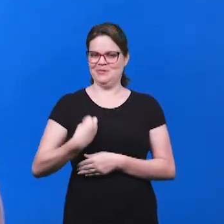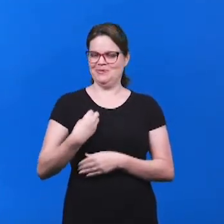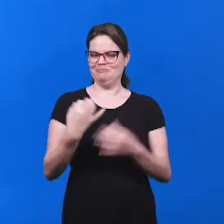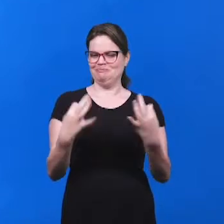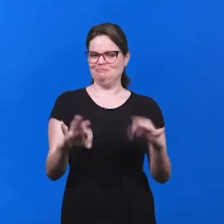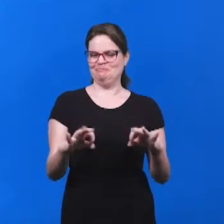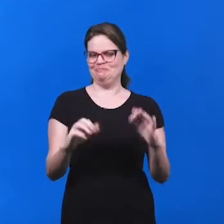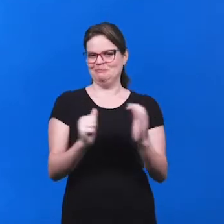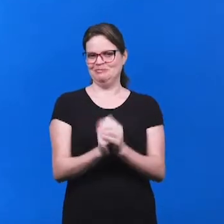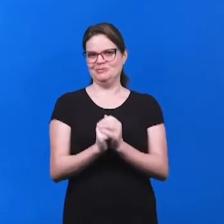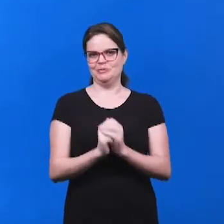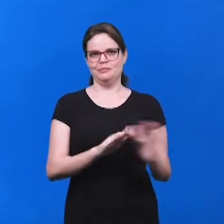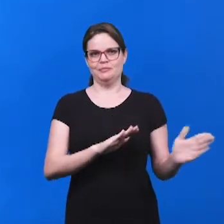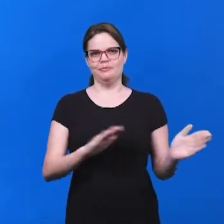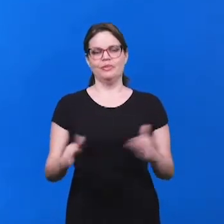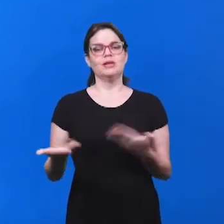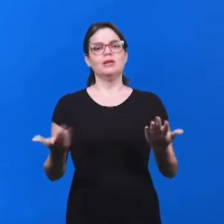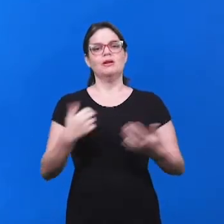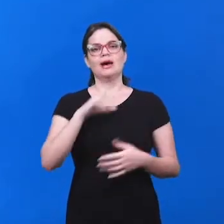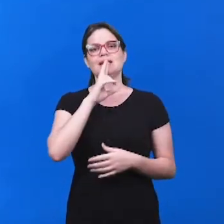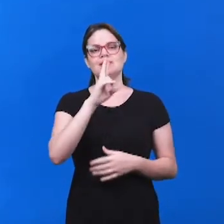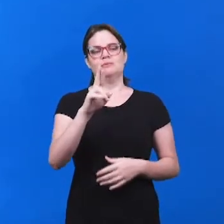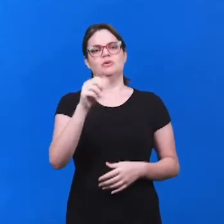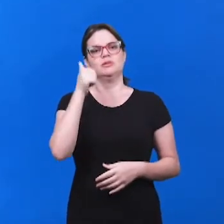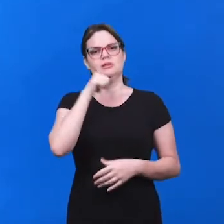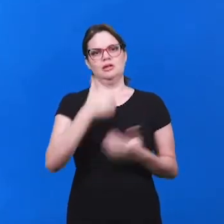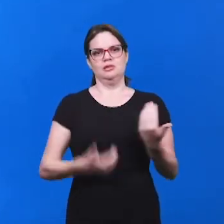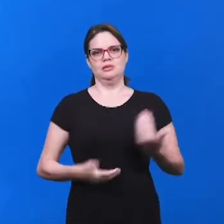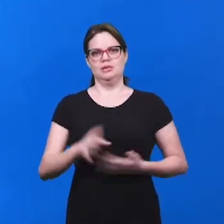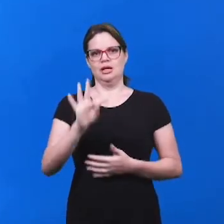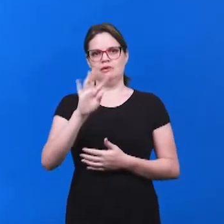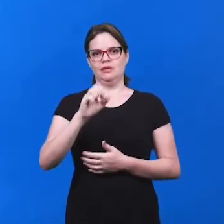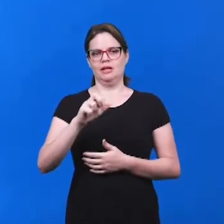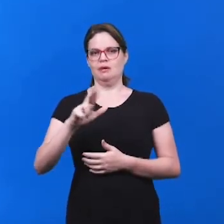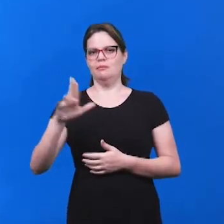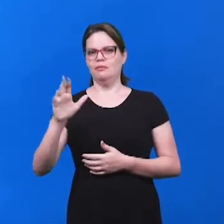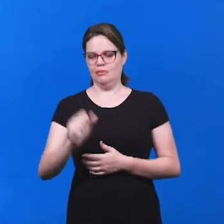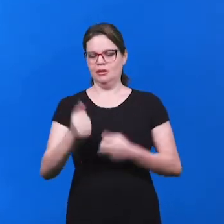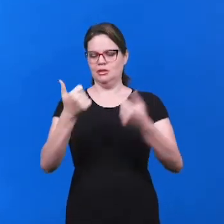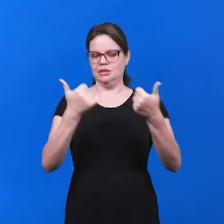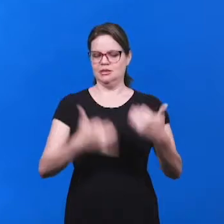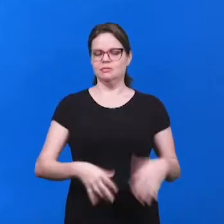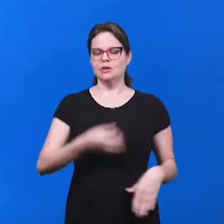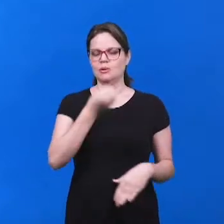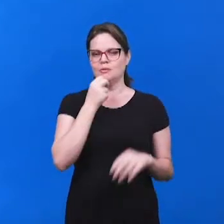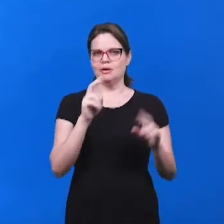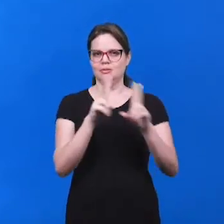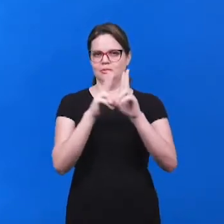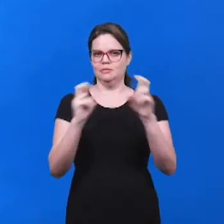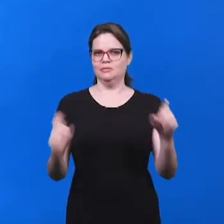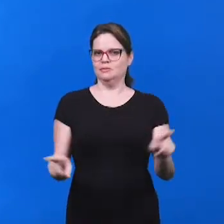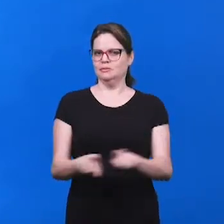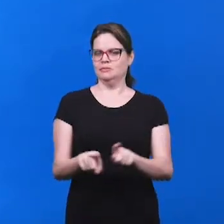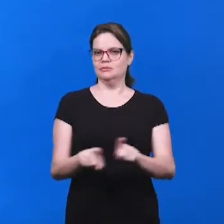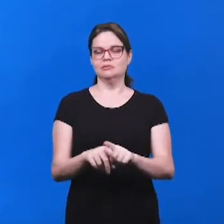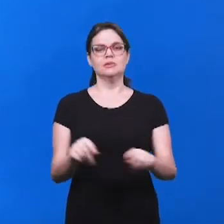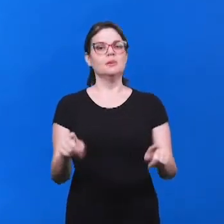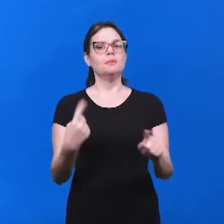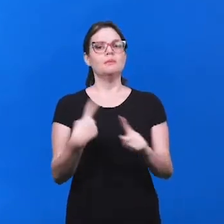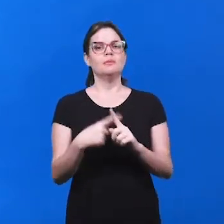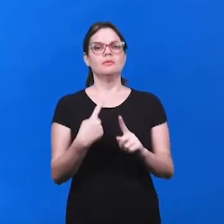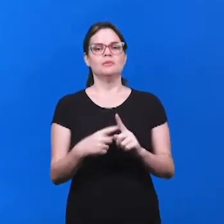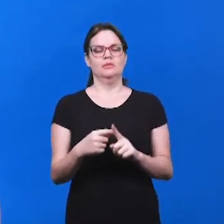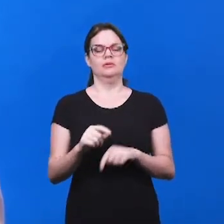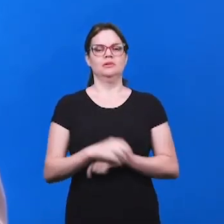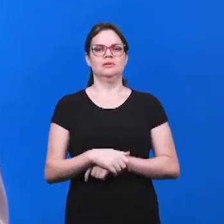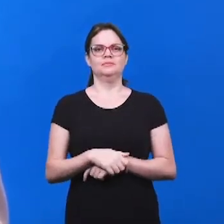ver então a resposta da irmã Tamara. A Tamara também comentou muito bem, Tamara, a respeito desse assunto, porque ali está